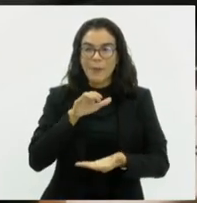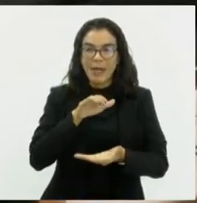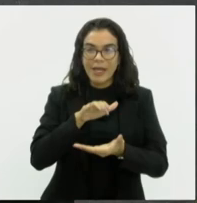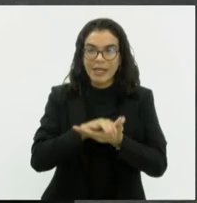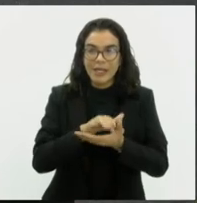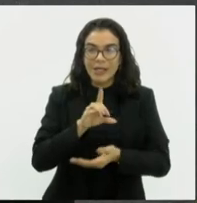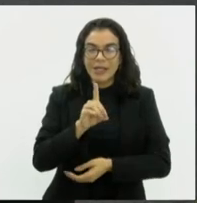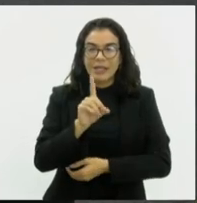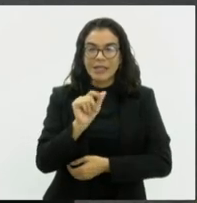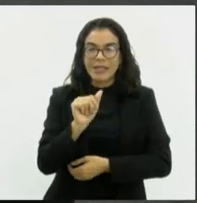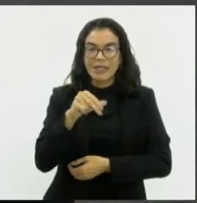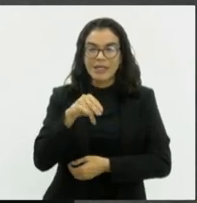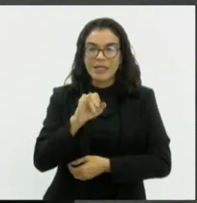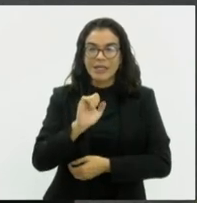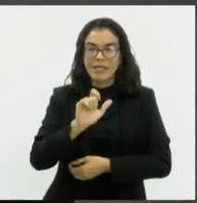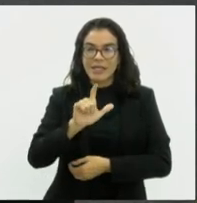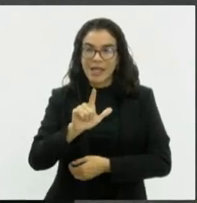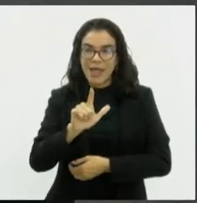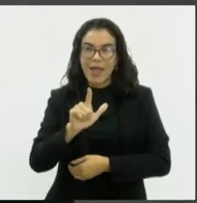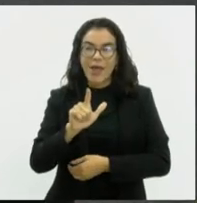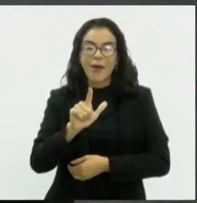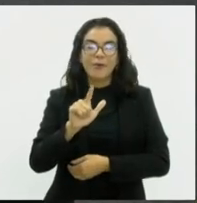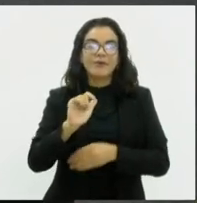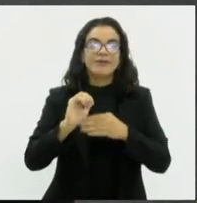Daniel Cardoso de Sá, que está ali atrás.